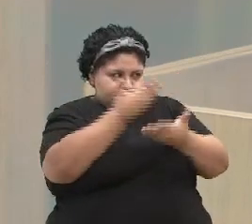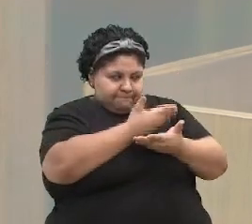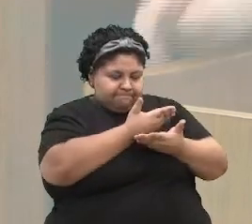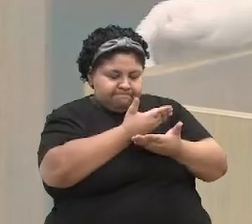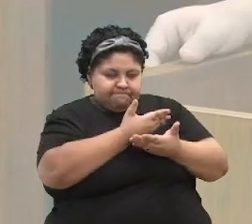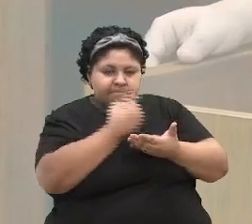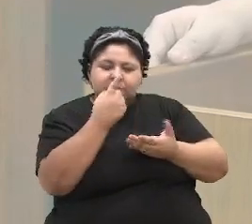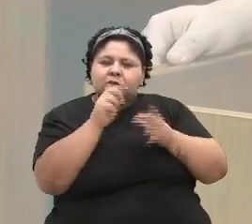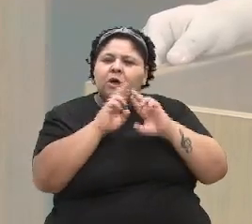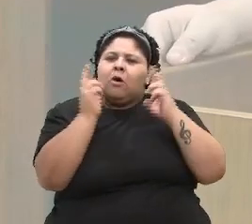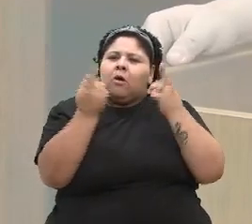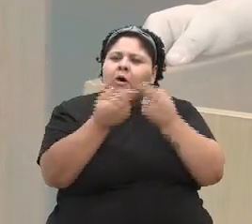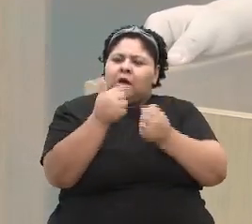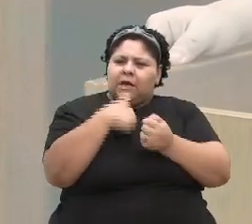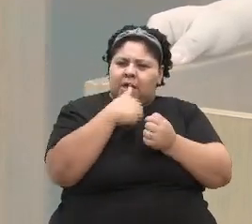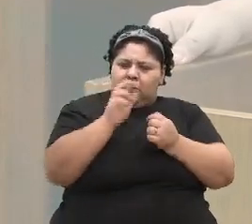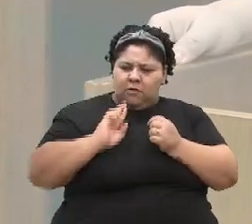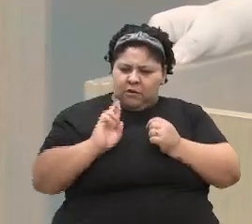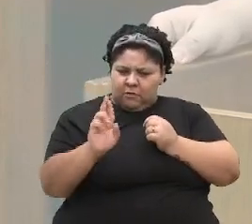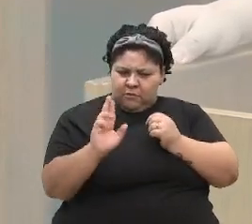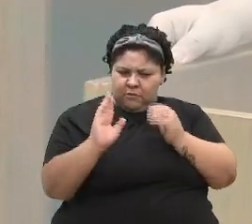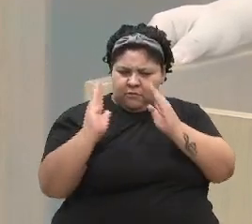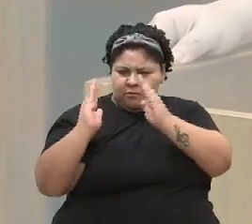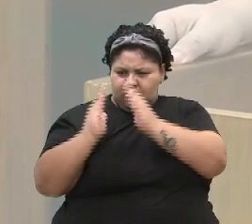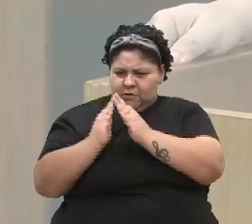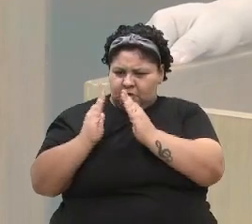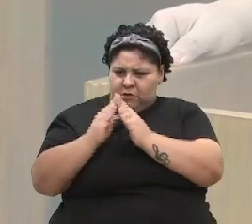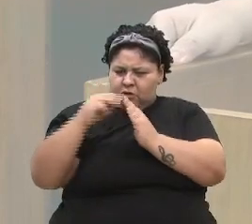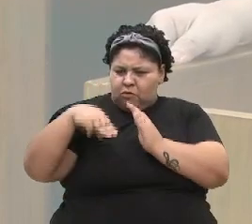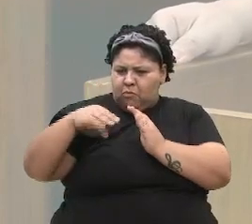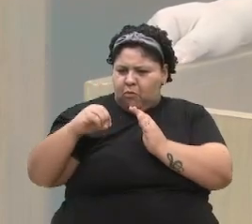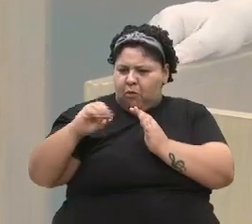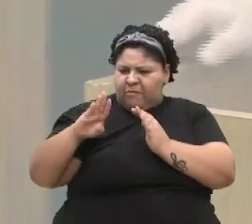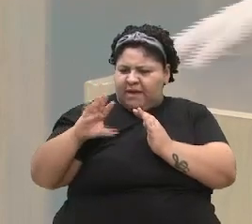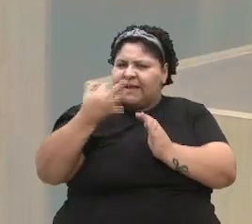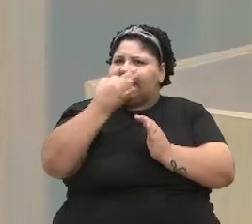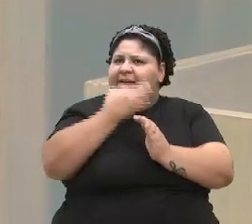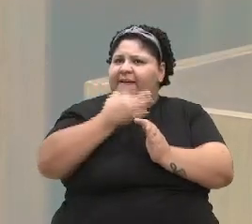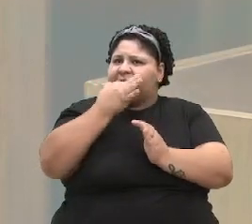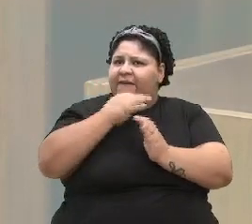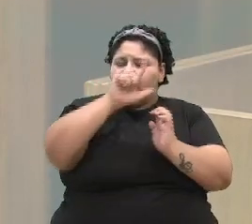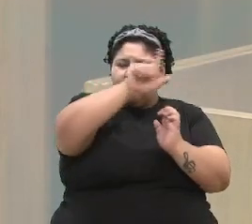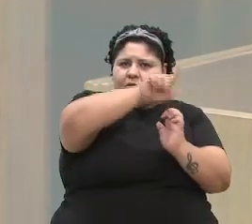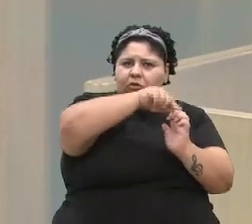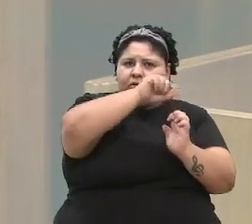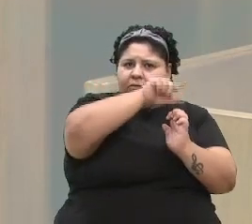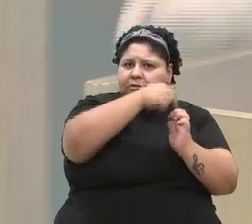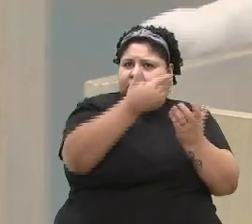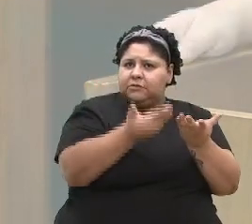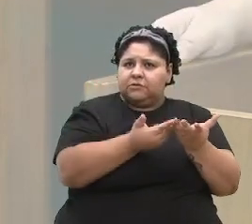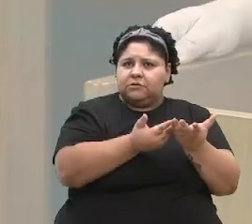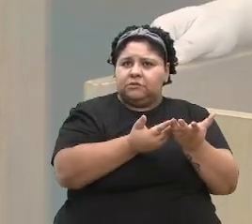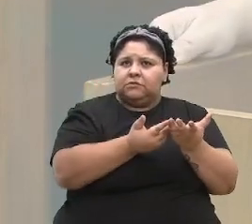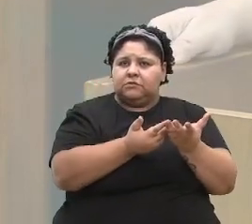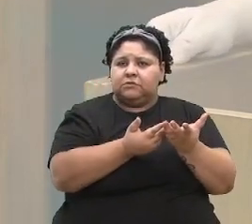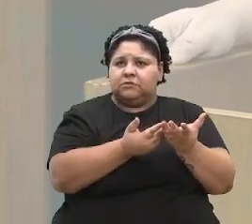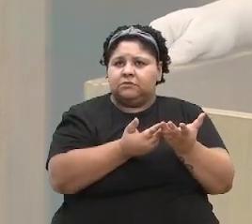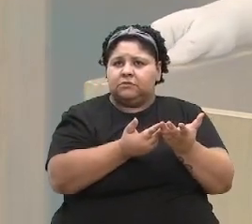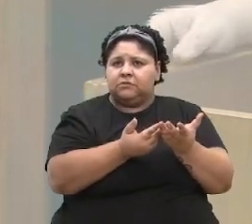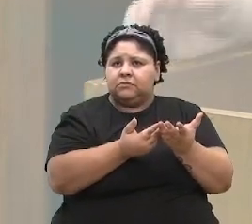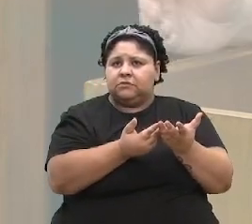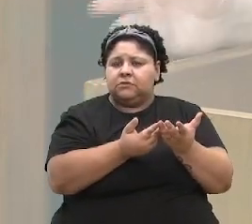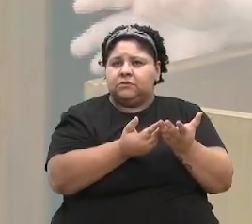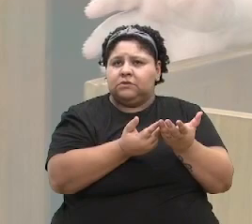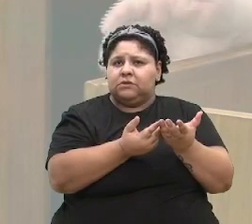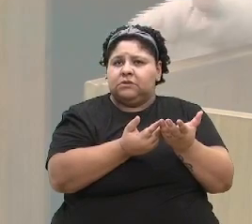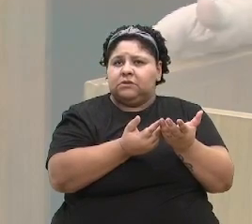numa das reuniões que eu estava representando a casa no MOB Caxias, vereador Scalco, os empresários, o senhor Astor Schmitz, por exemplo,